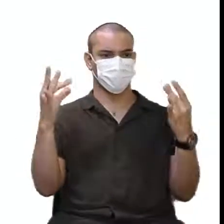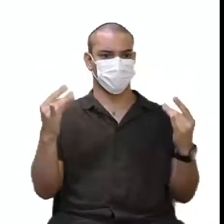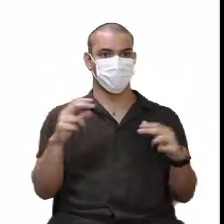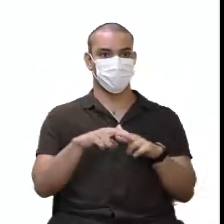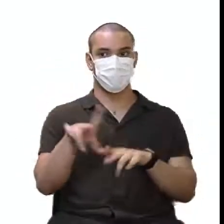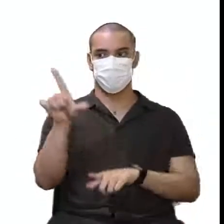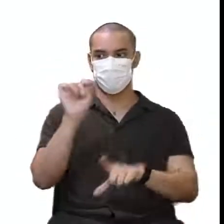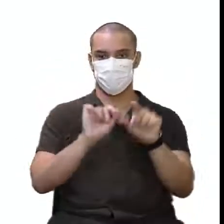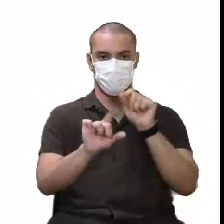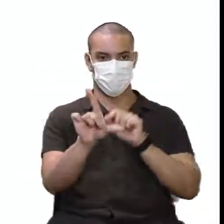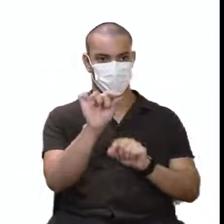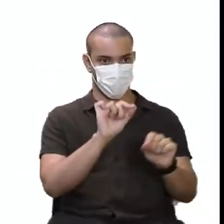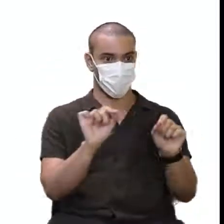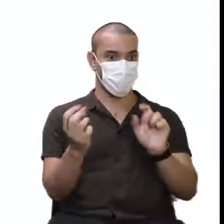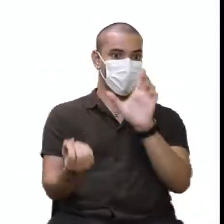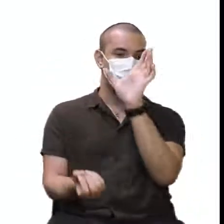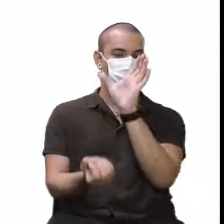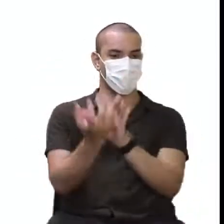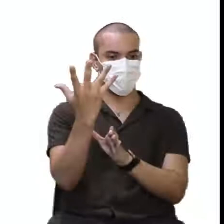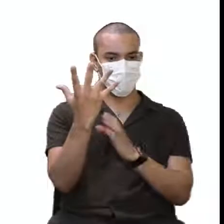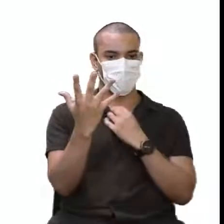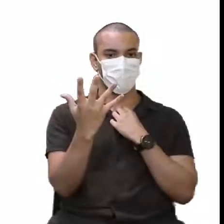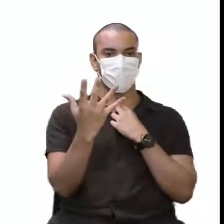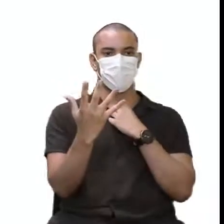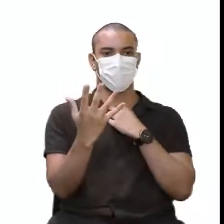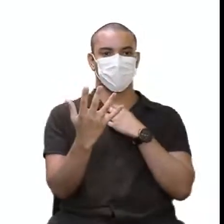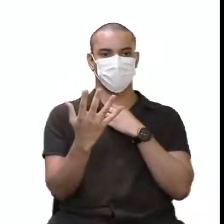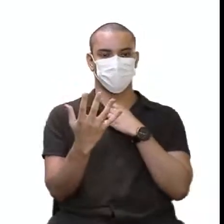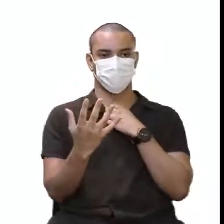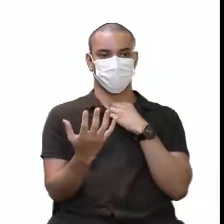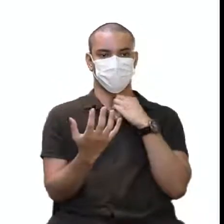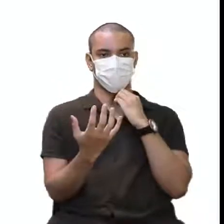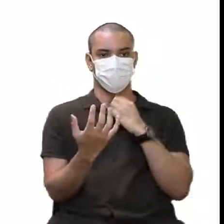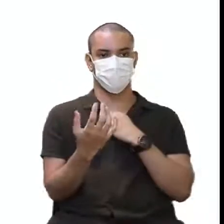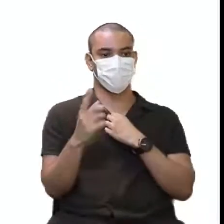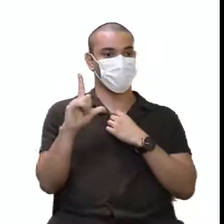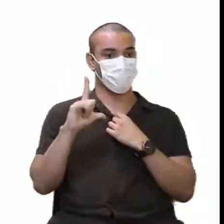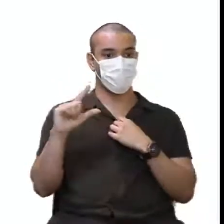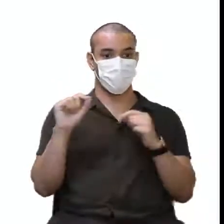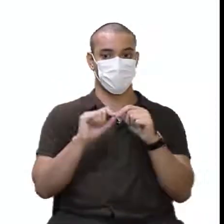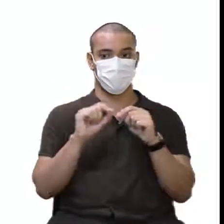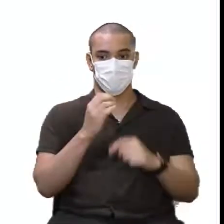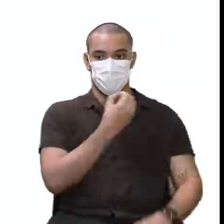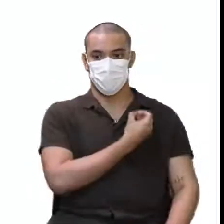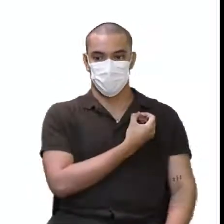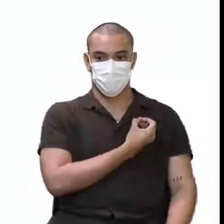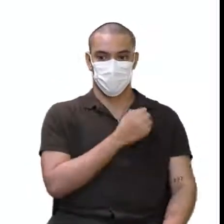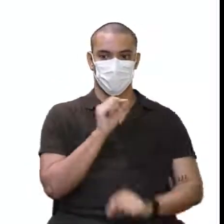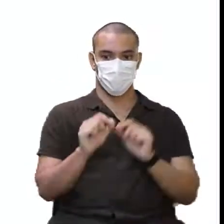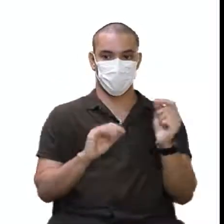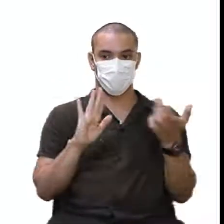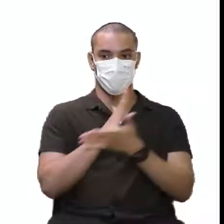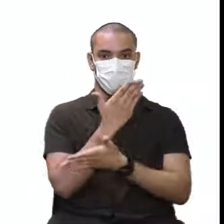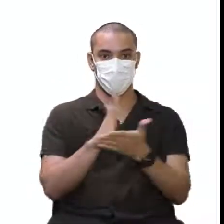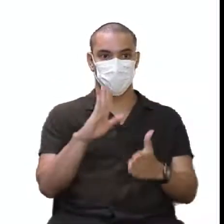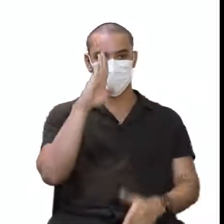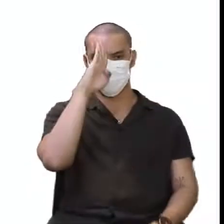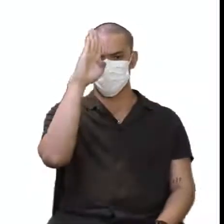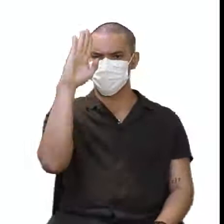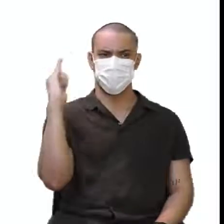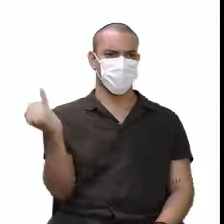foi selecionando, e aí ele criou, né, ele enumerou pontos que eram